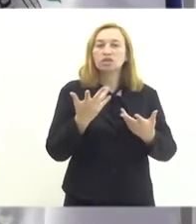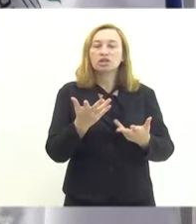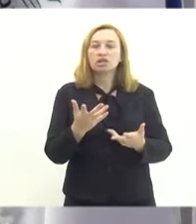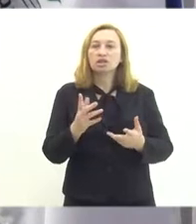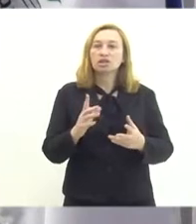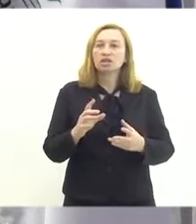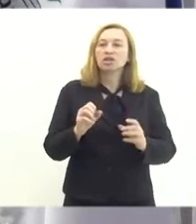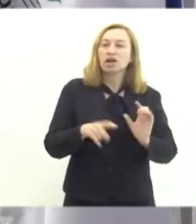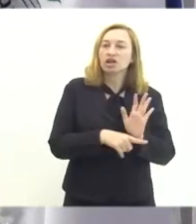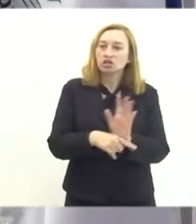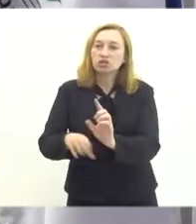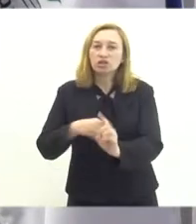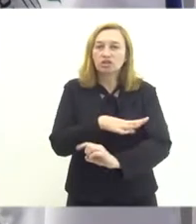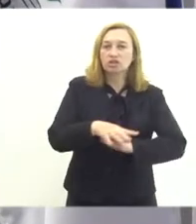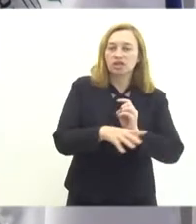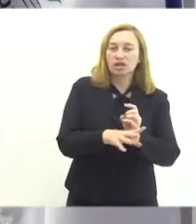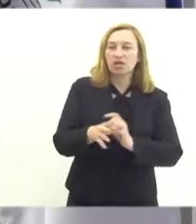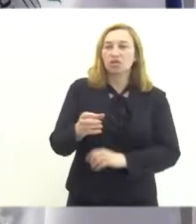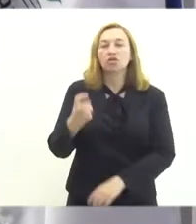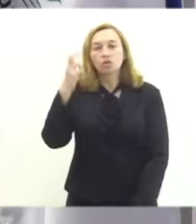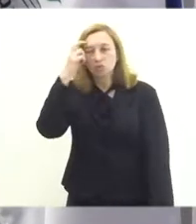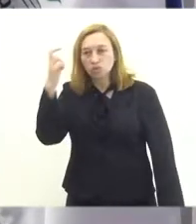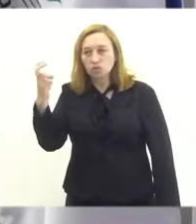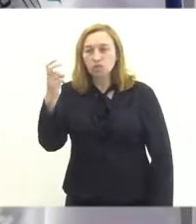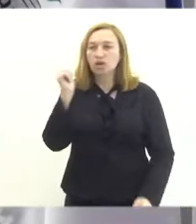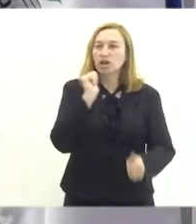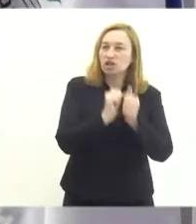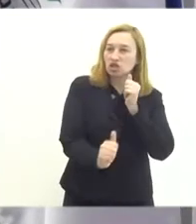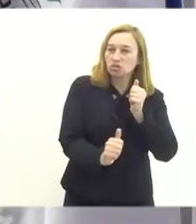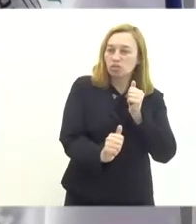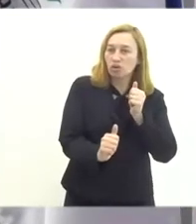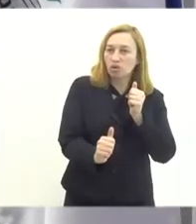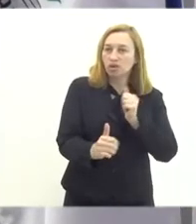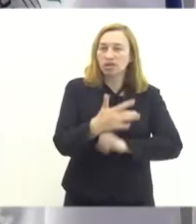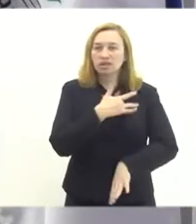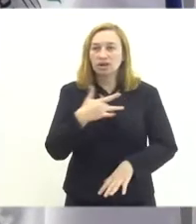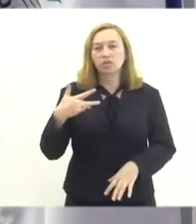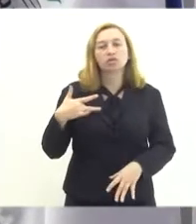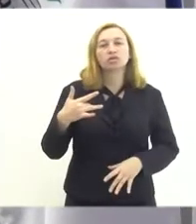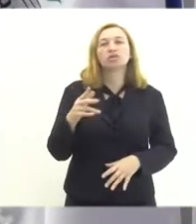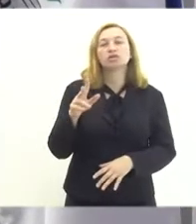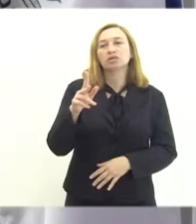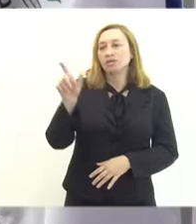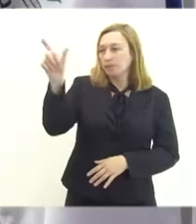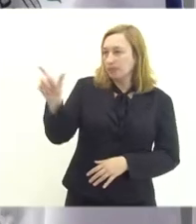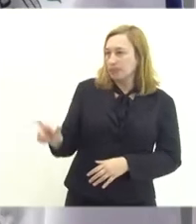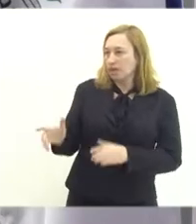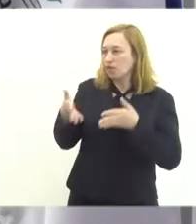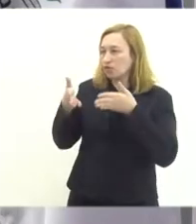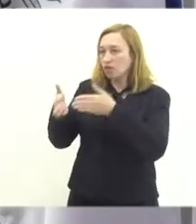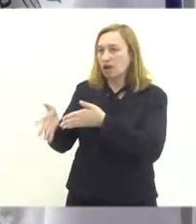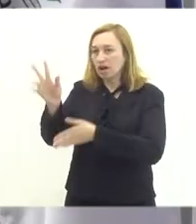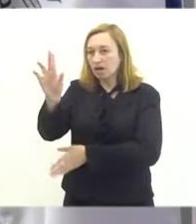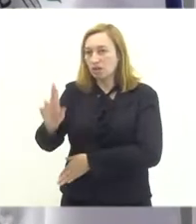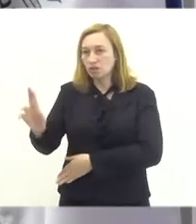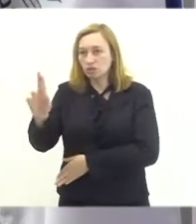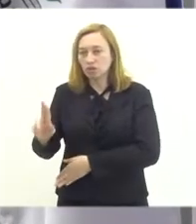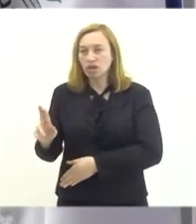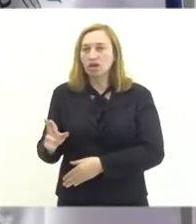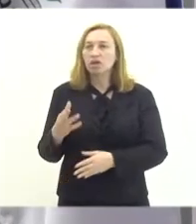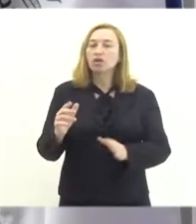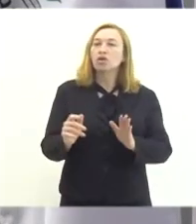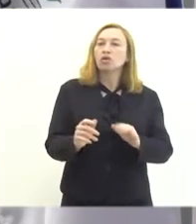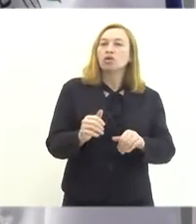a cultura Esporte e deve ter como foco usuário cabe lembrarmos que o craque